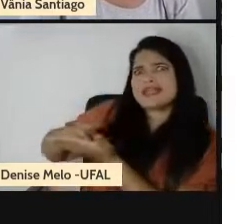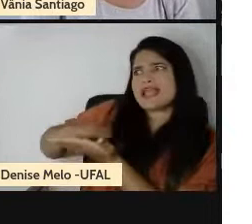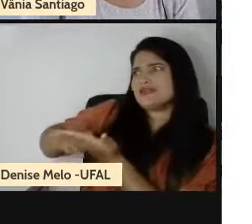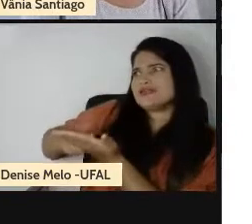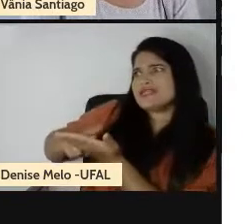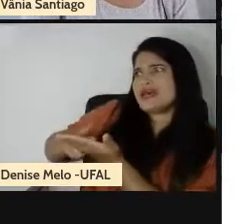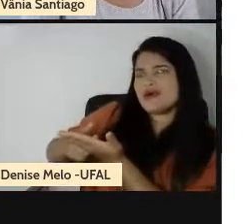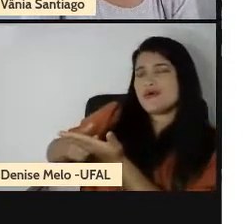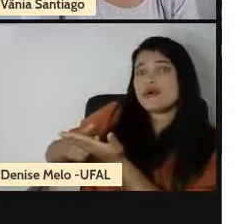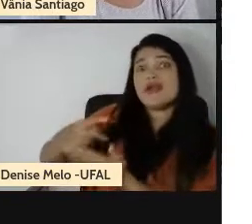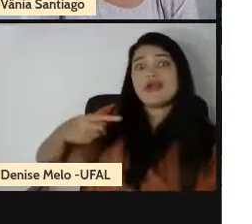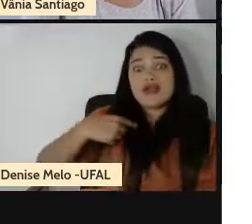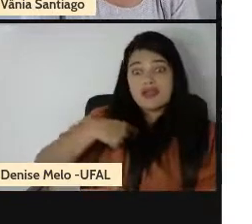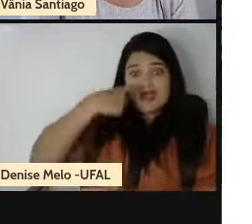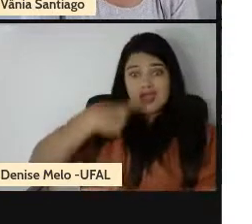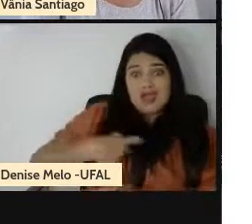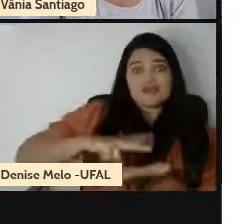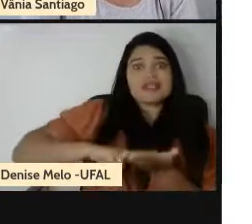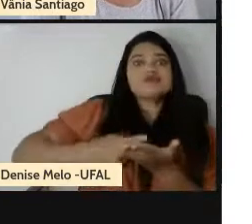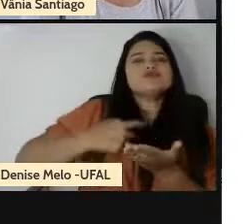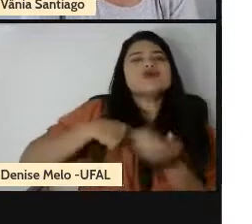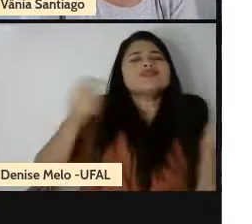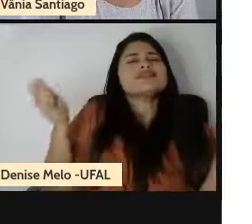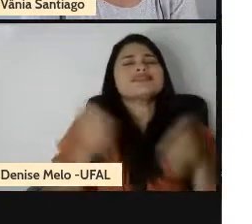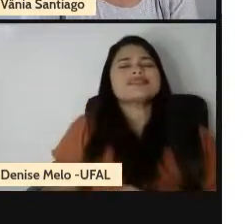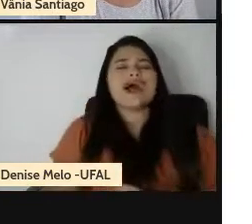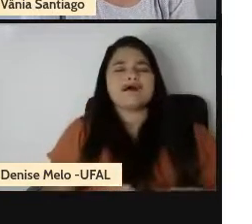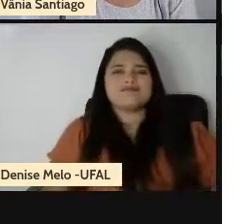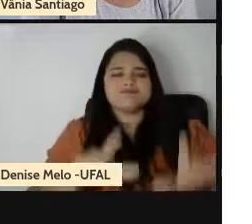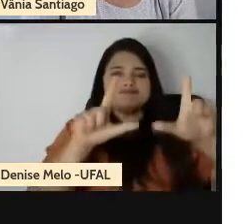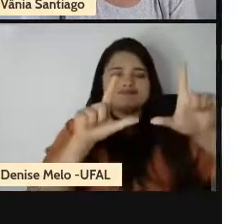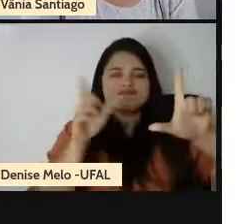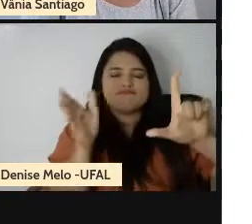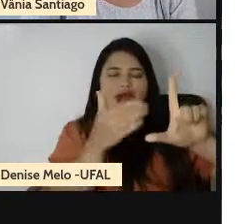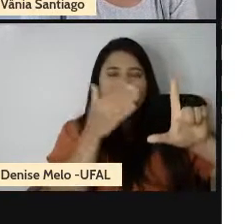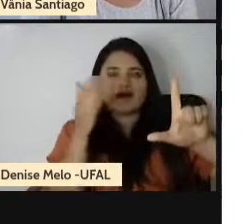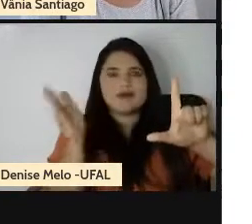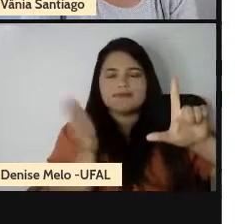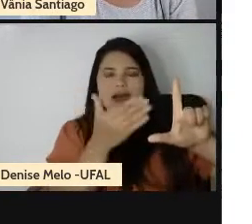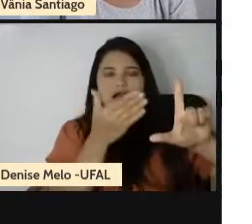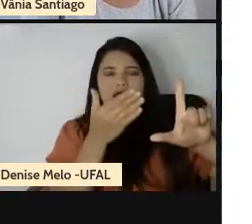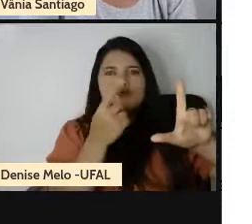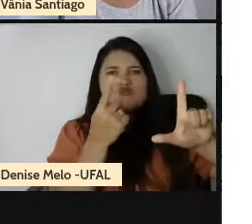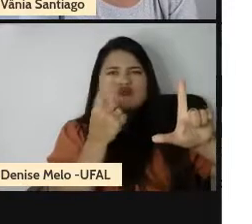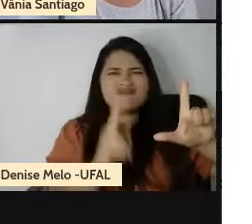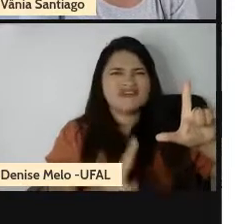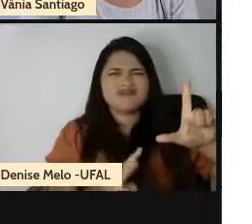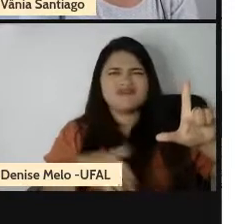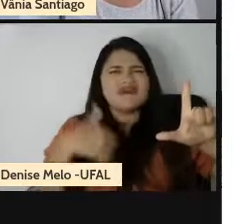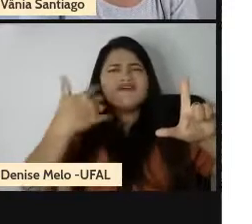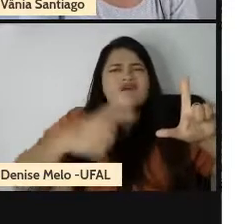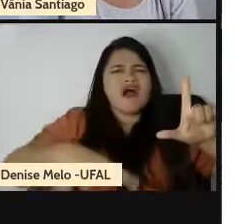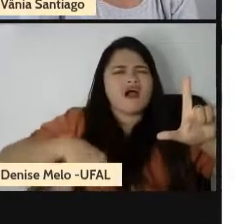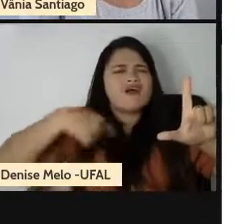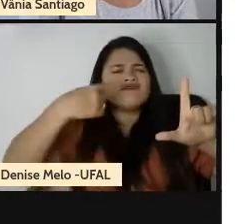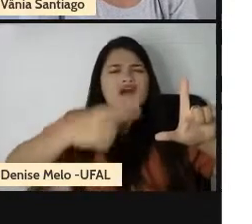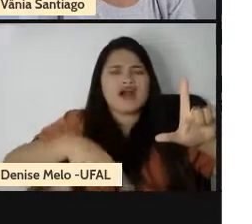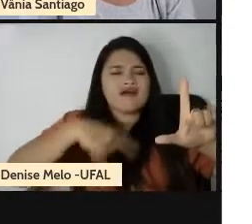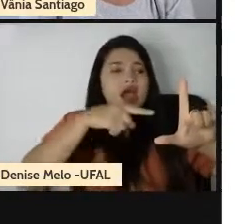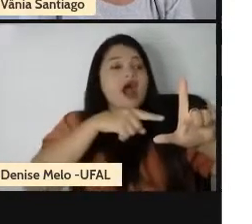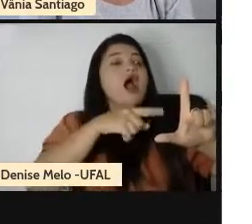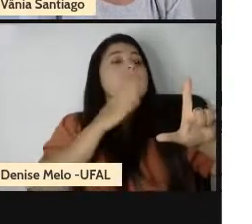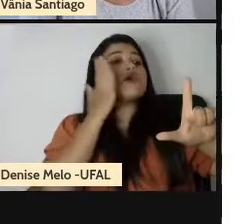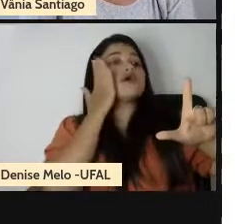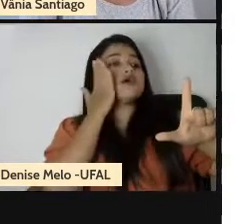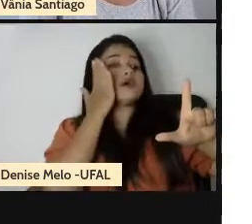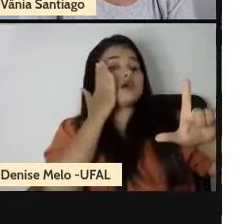tenho a possibilidade de assistir mais de uma vez esse material, de começo, meio e fim, e saber onde é que aquele discurso